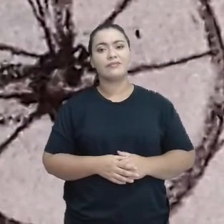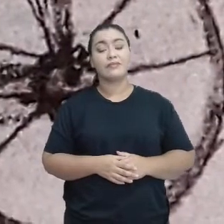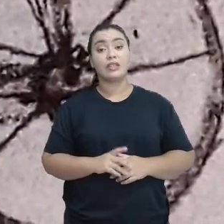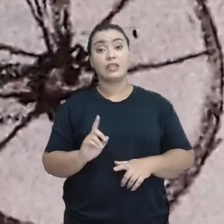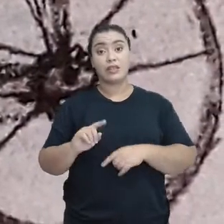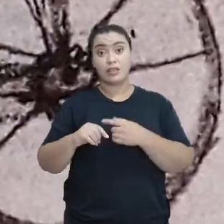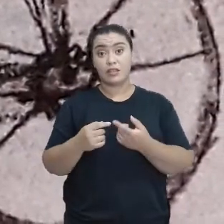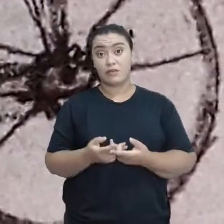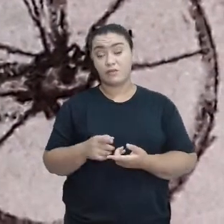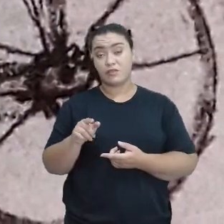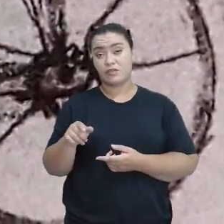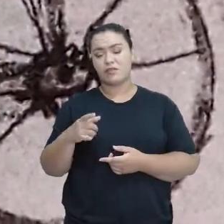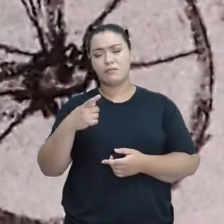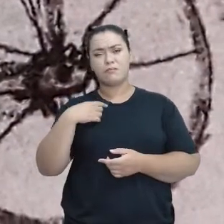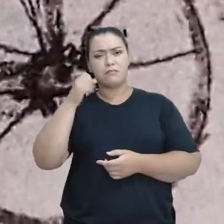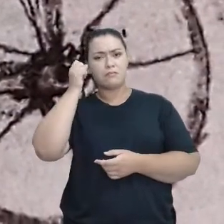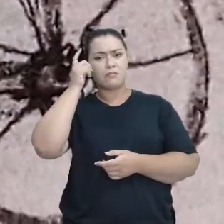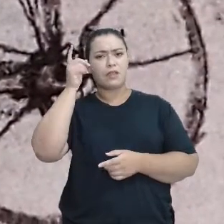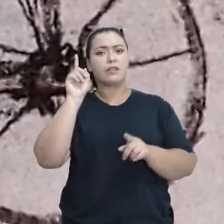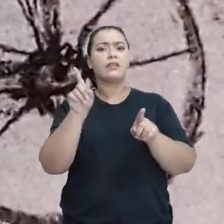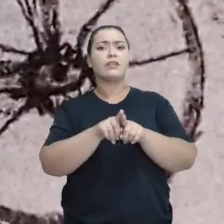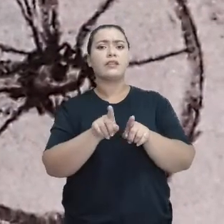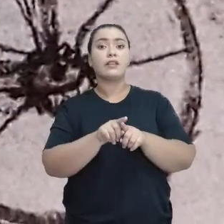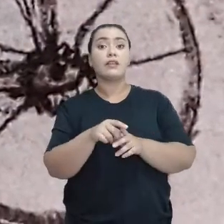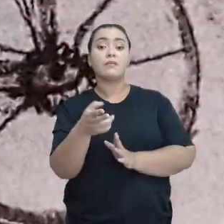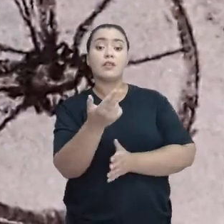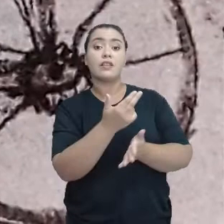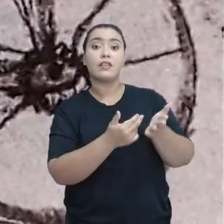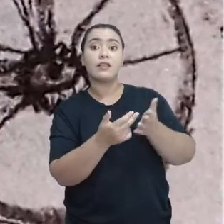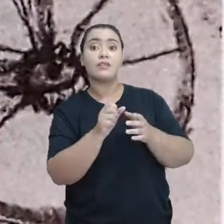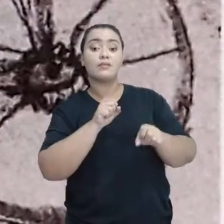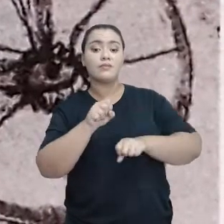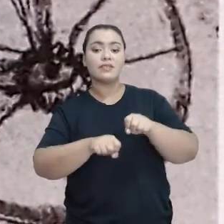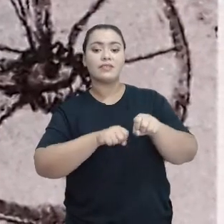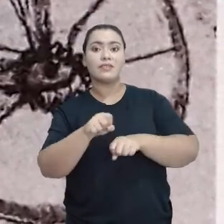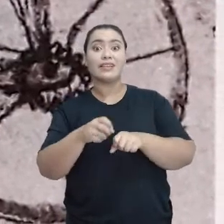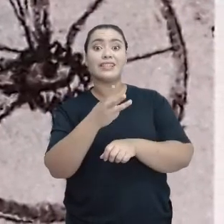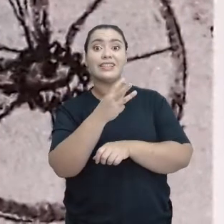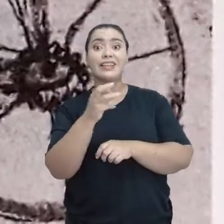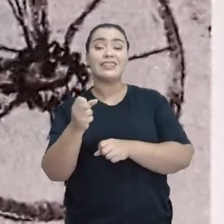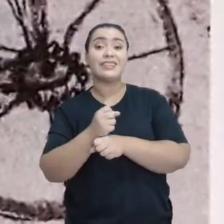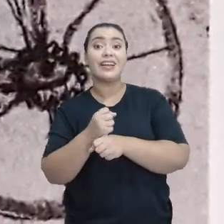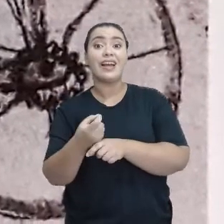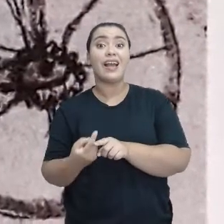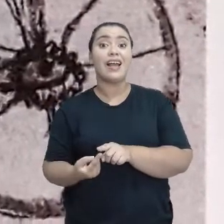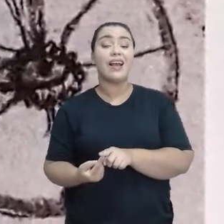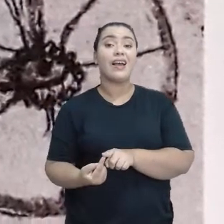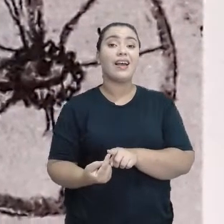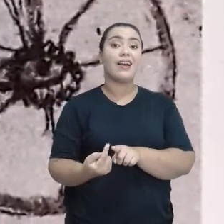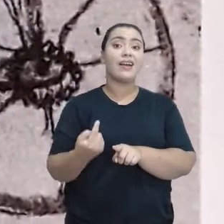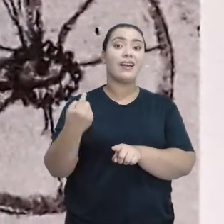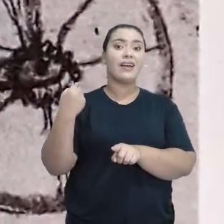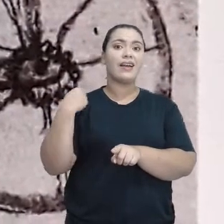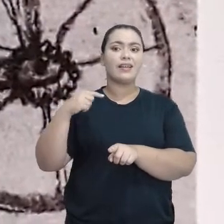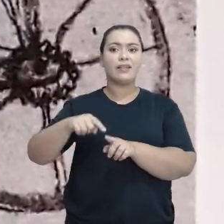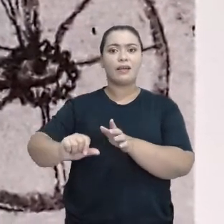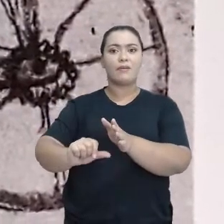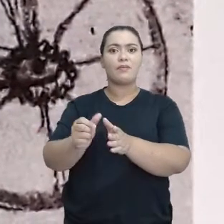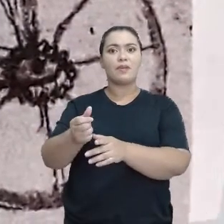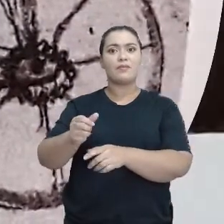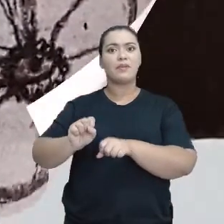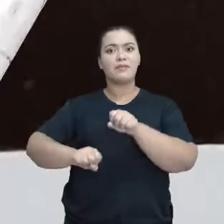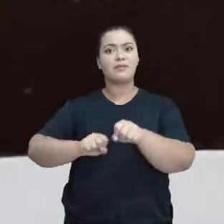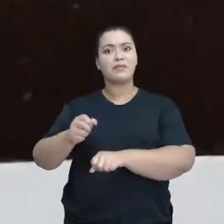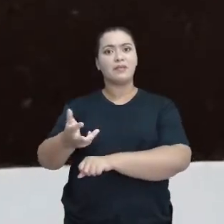Leonardo era um grande inventor. Desenhou uma bicicleta 300 anos antes que a primeira bicicleta fosse